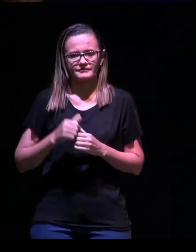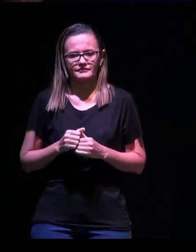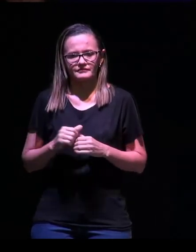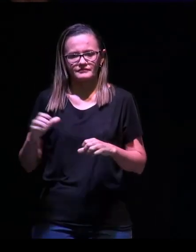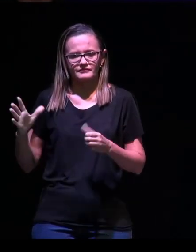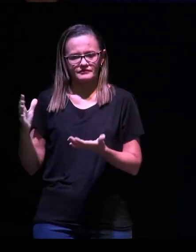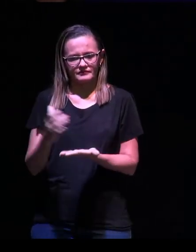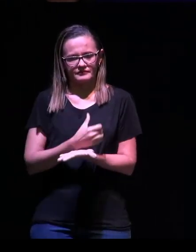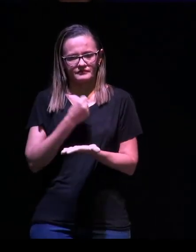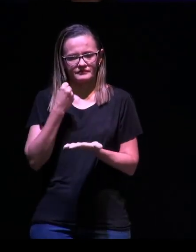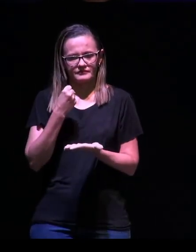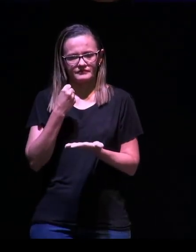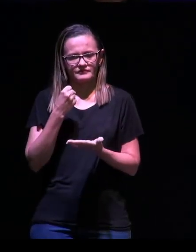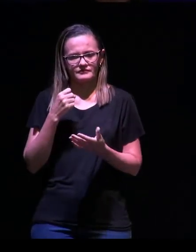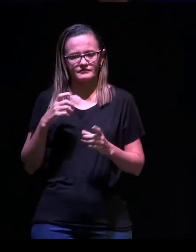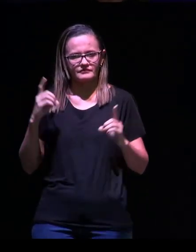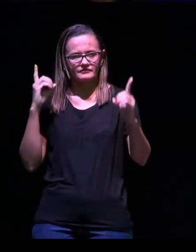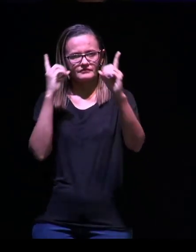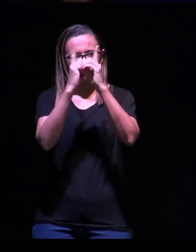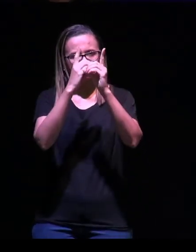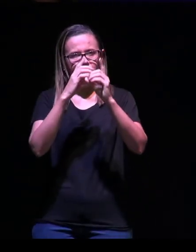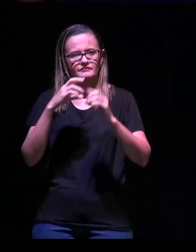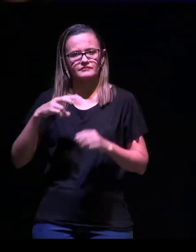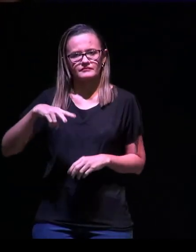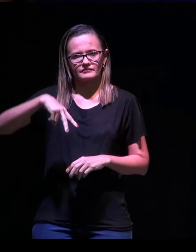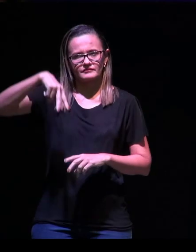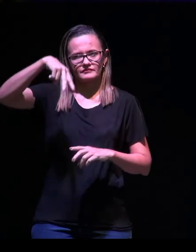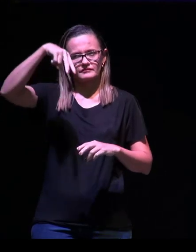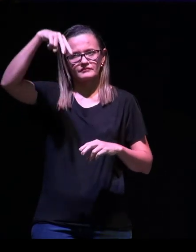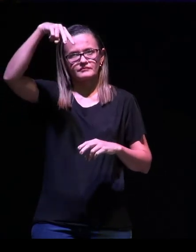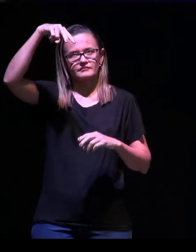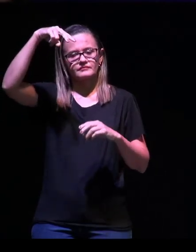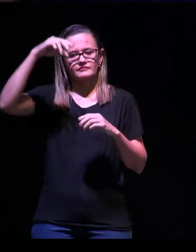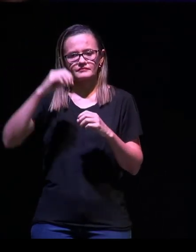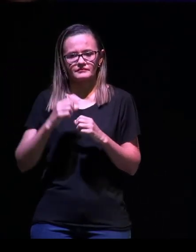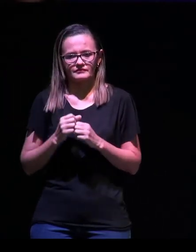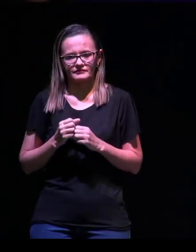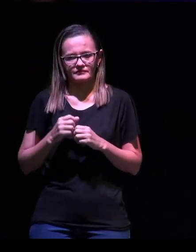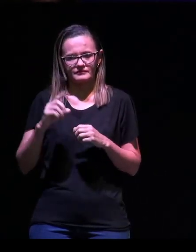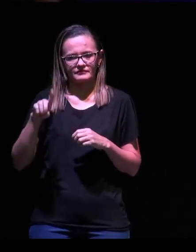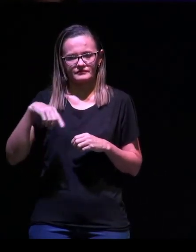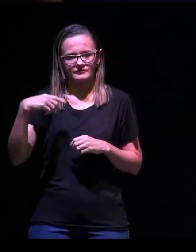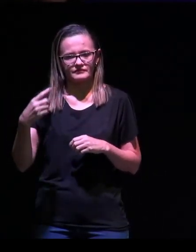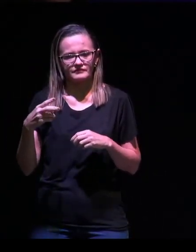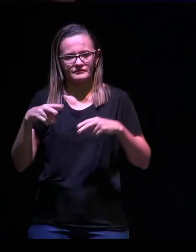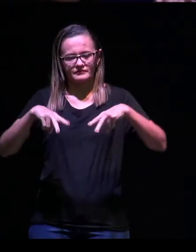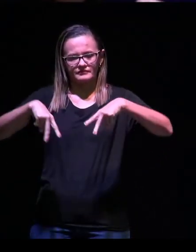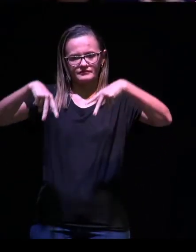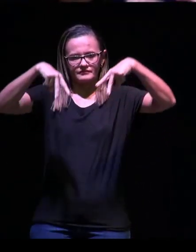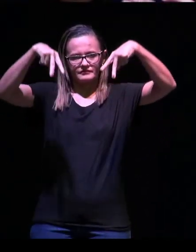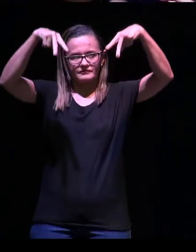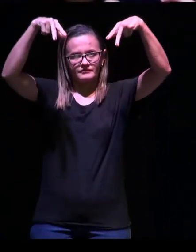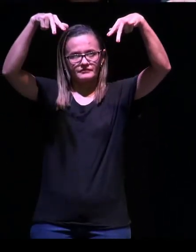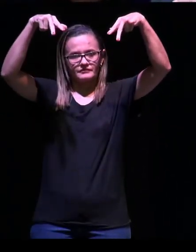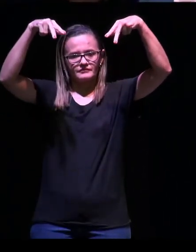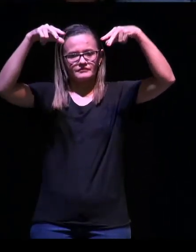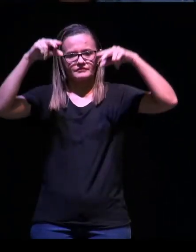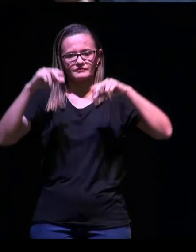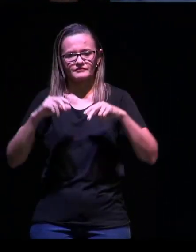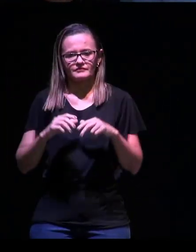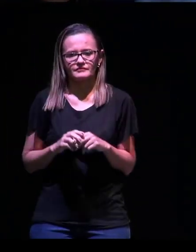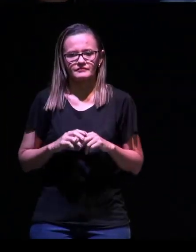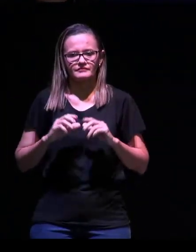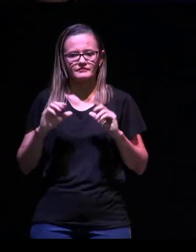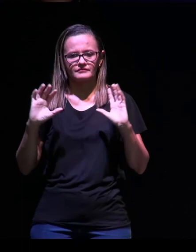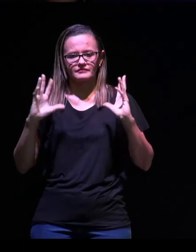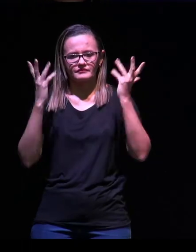arrebatamento, nós vamos encontrar o Senhor nos ares, e nós vamos subir para as bodas do Cordeiro. Eu e você vamos participar da festa de casamento do Cordeiro.